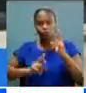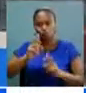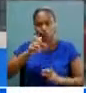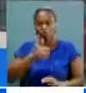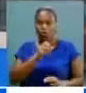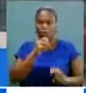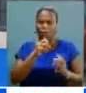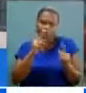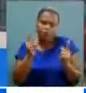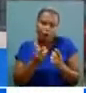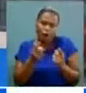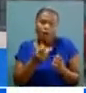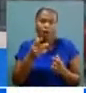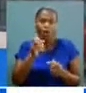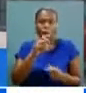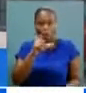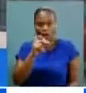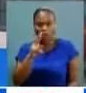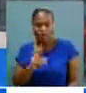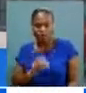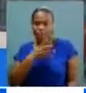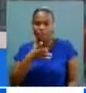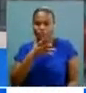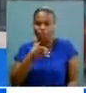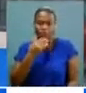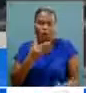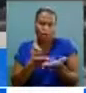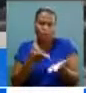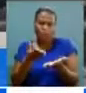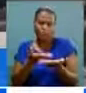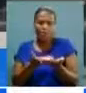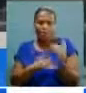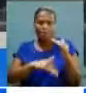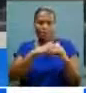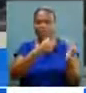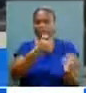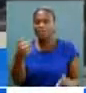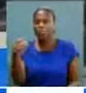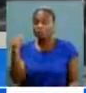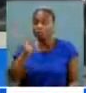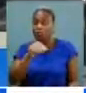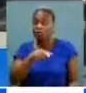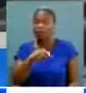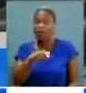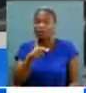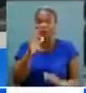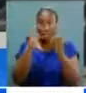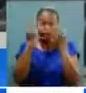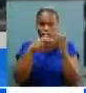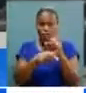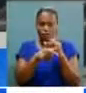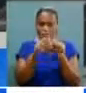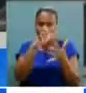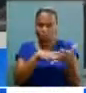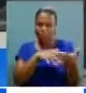olavo rafael lembra que tais valores significam bonificação máxima de 55 por cento neste posto o vice primeiro